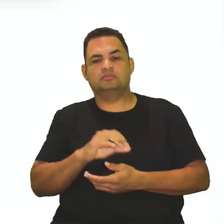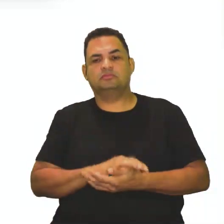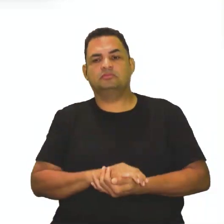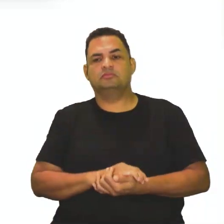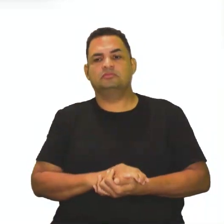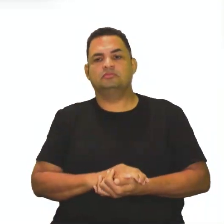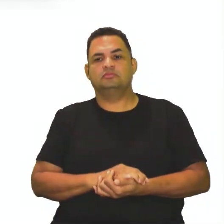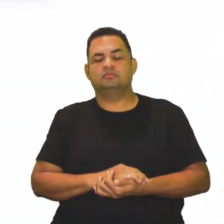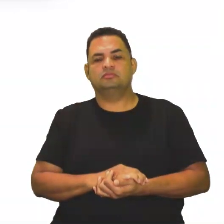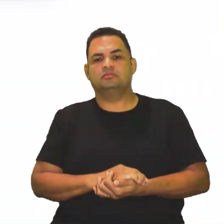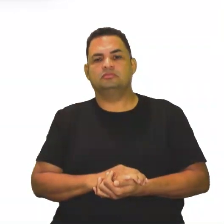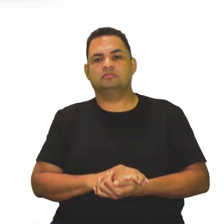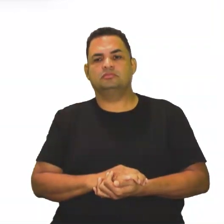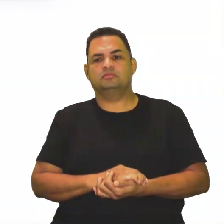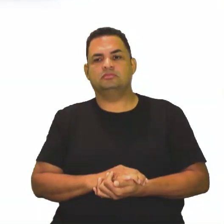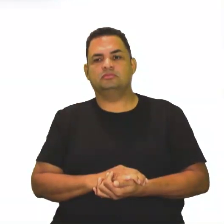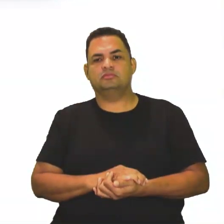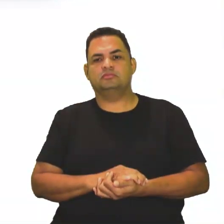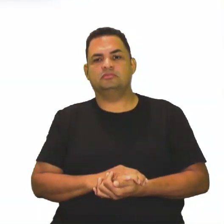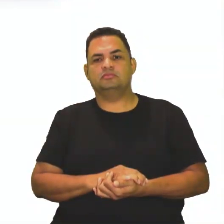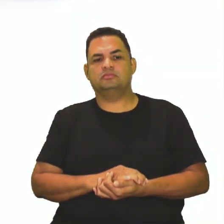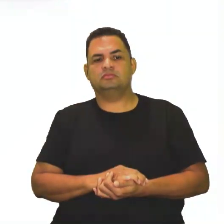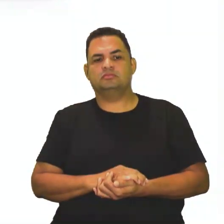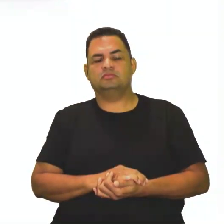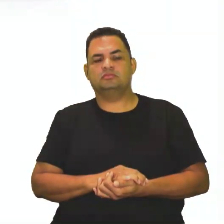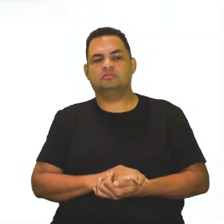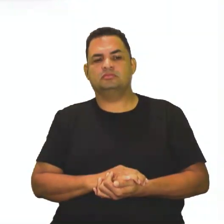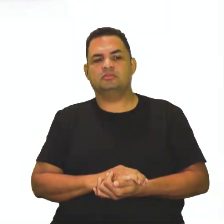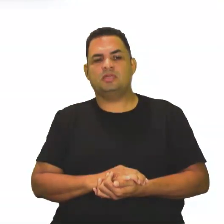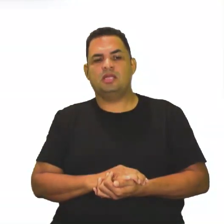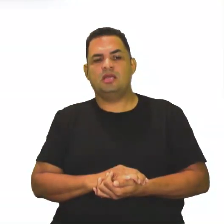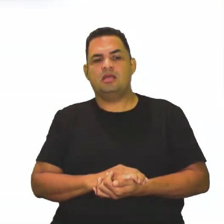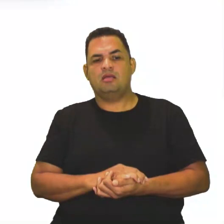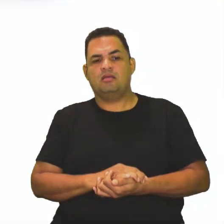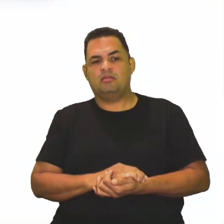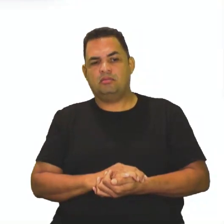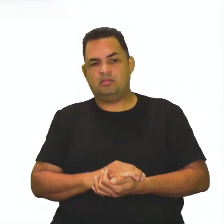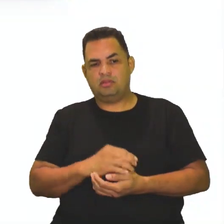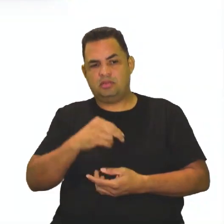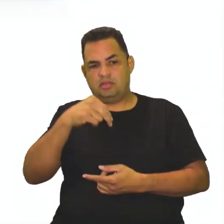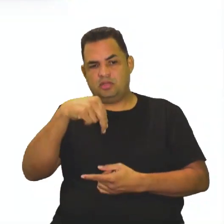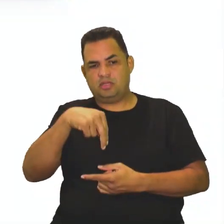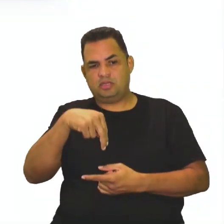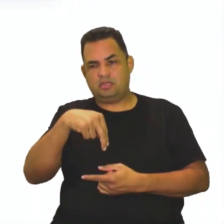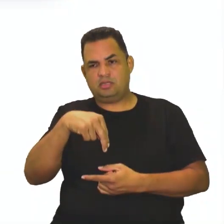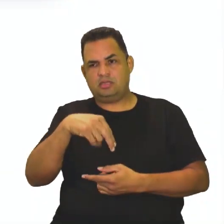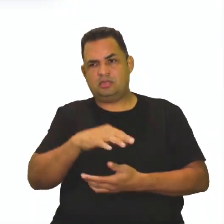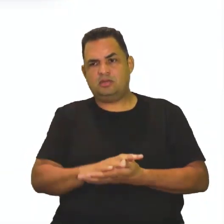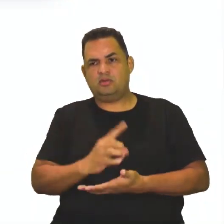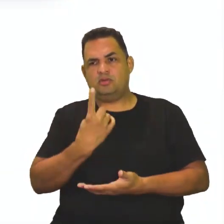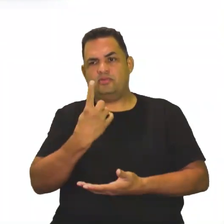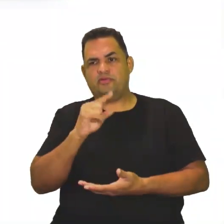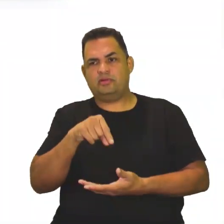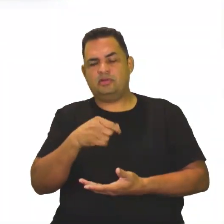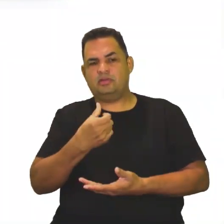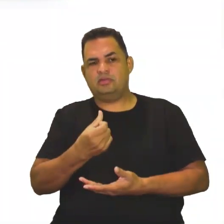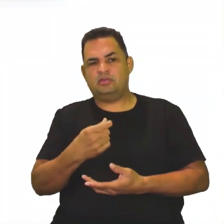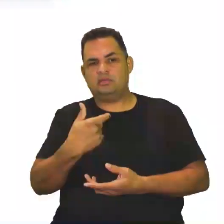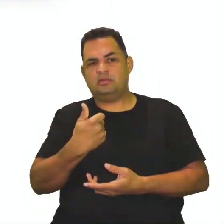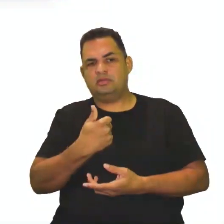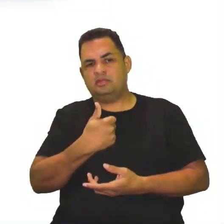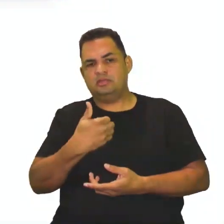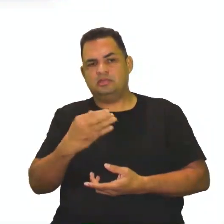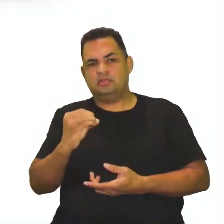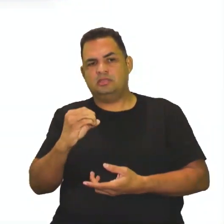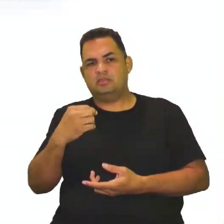A corrente, nós já achamos. A carga elementar é aquela mesma de sempre, 1,6 vezes